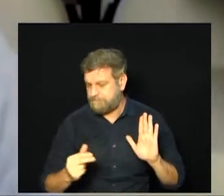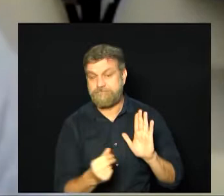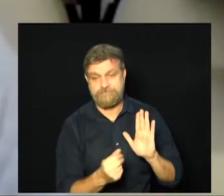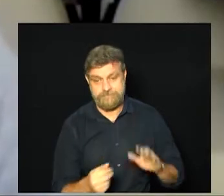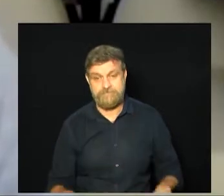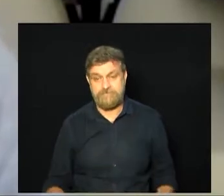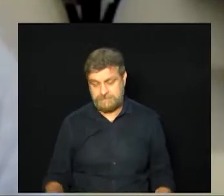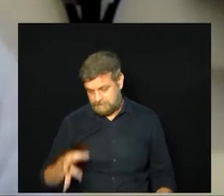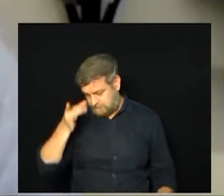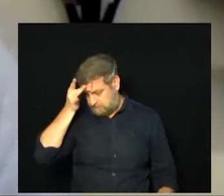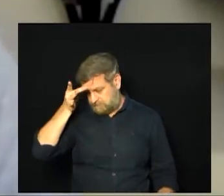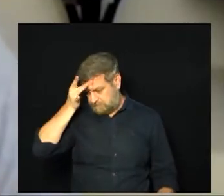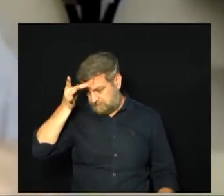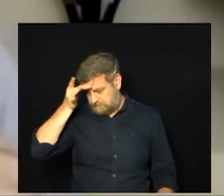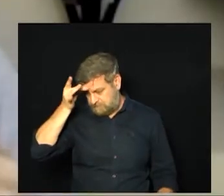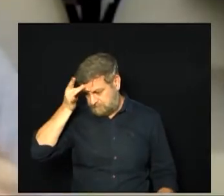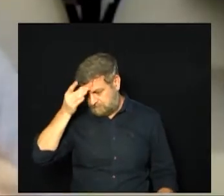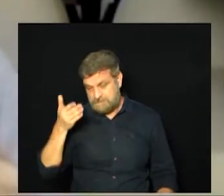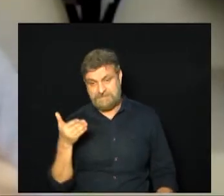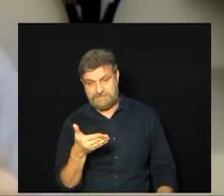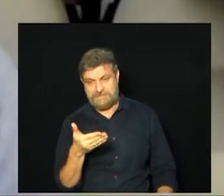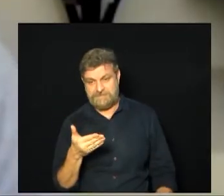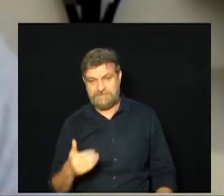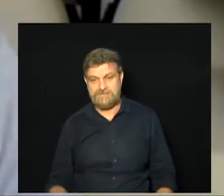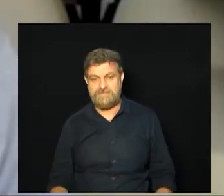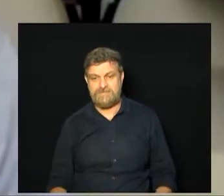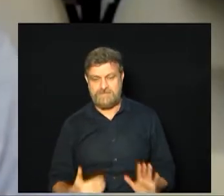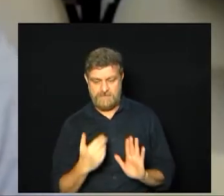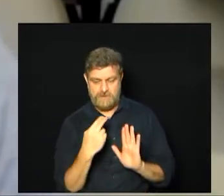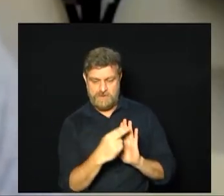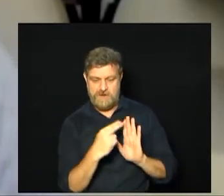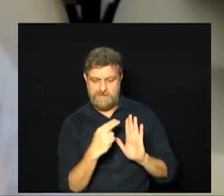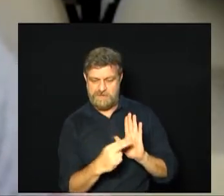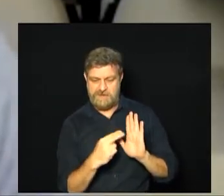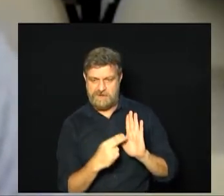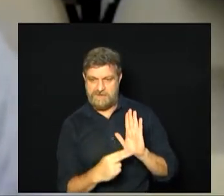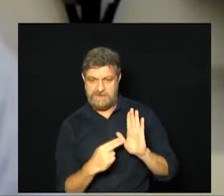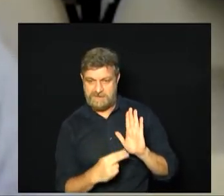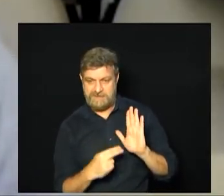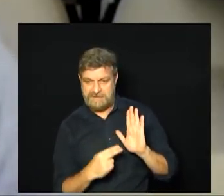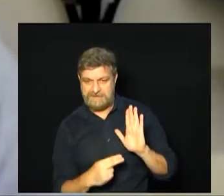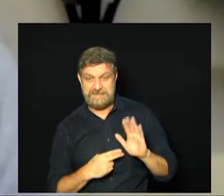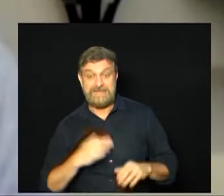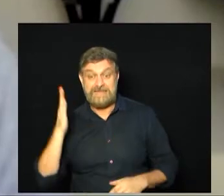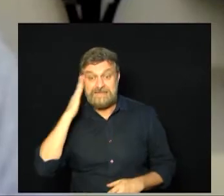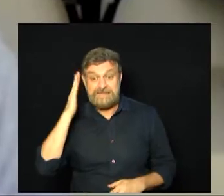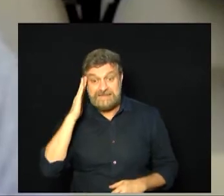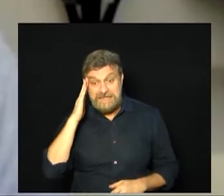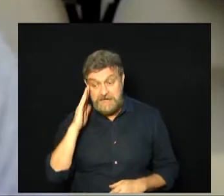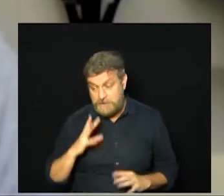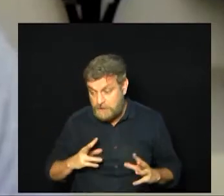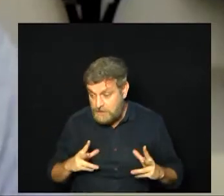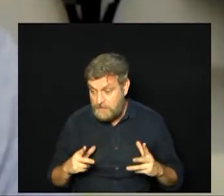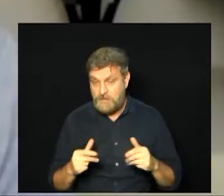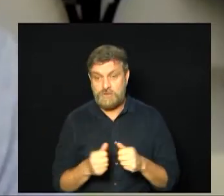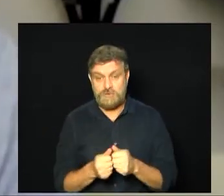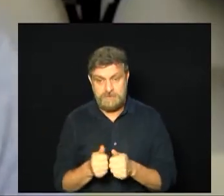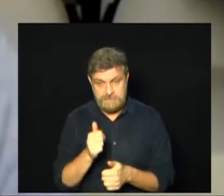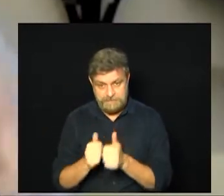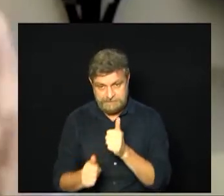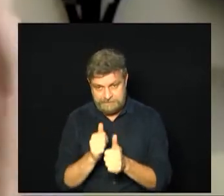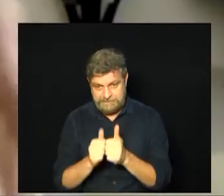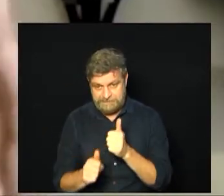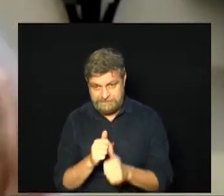esquerda. Cabeça de área, Vanderlei, que começou aqui no Atlético, Marco Aurélio, famoso técnico aí também do da Macaca, mas